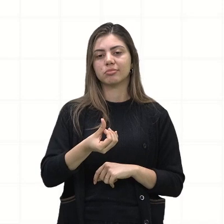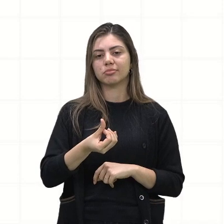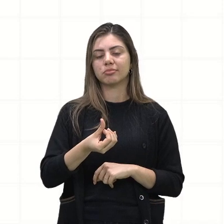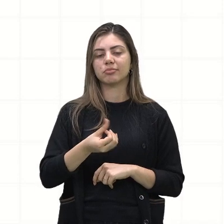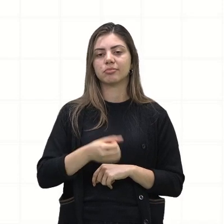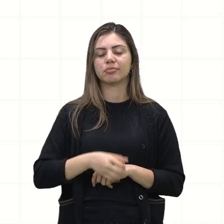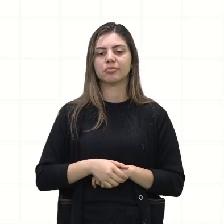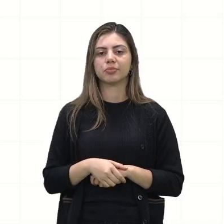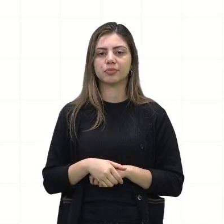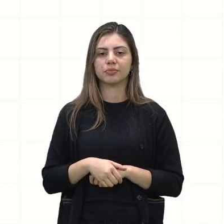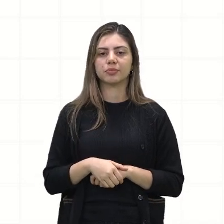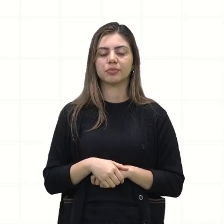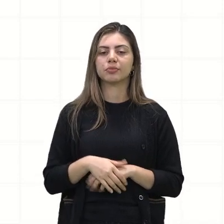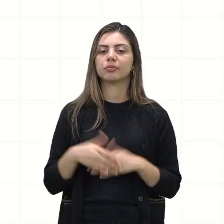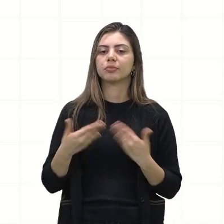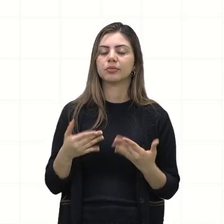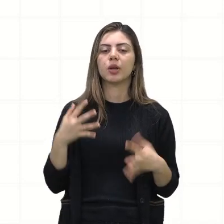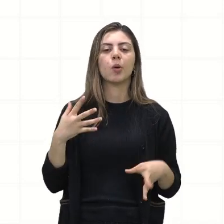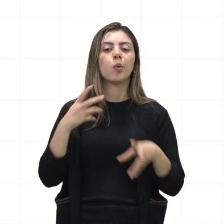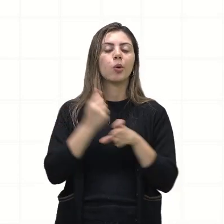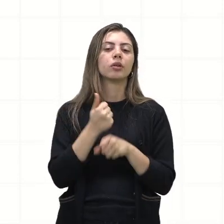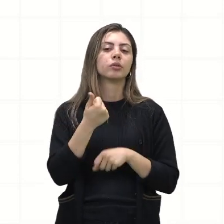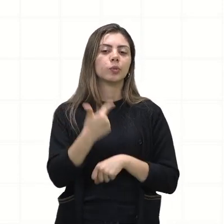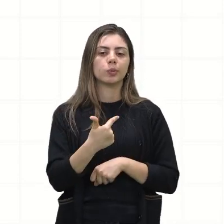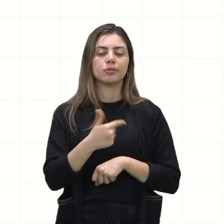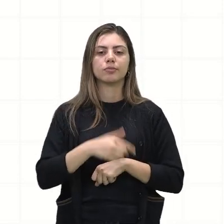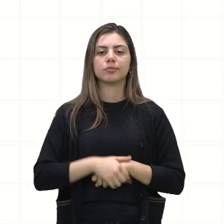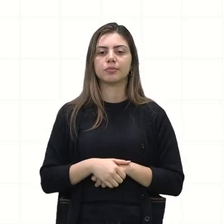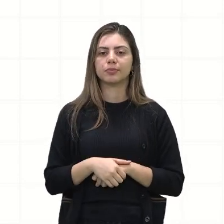glúten, dando um total de 12.